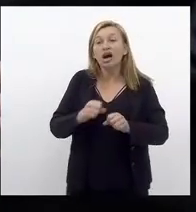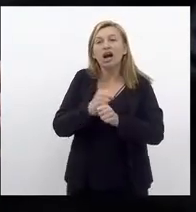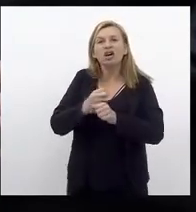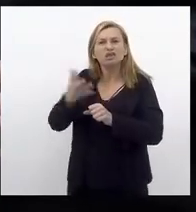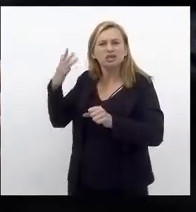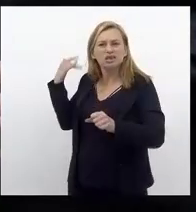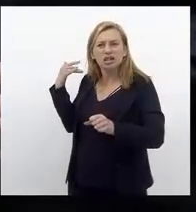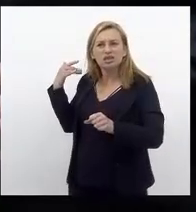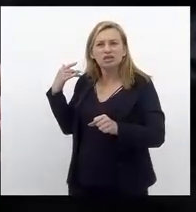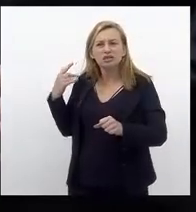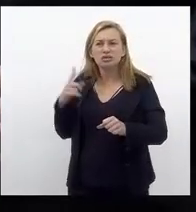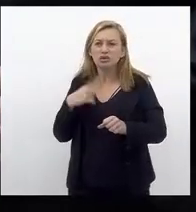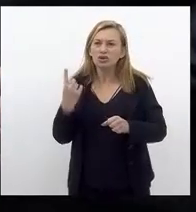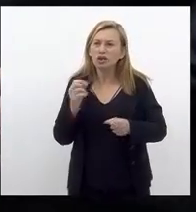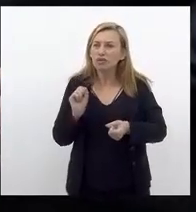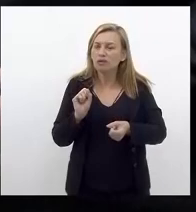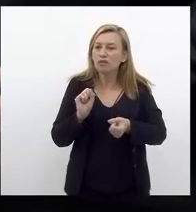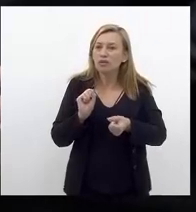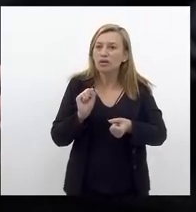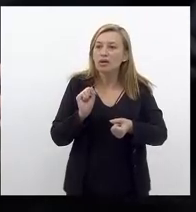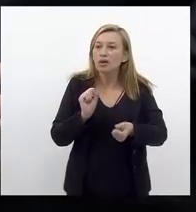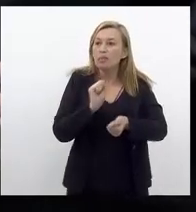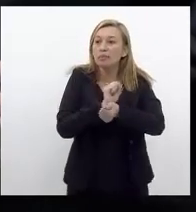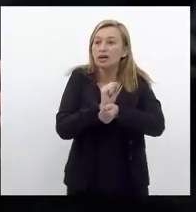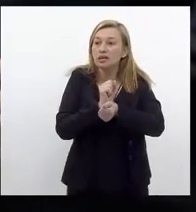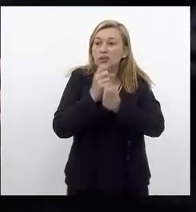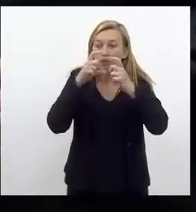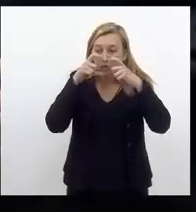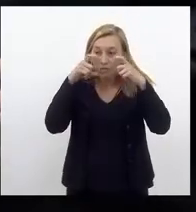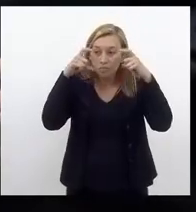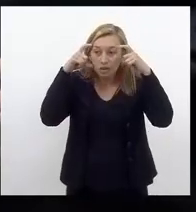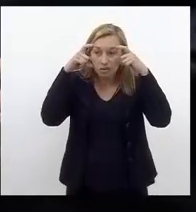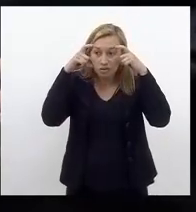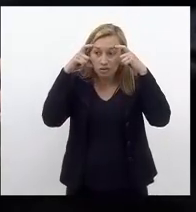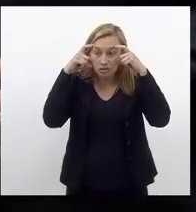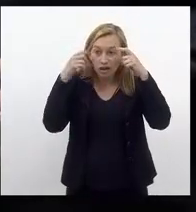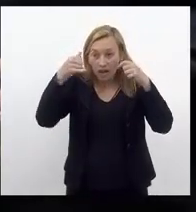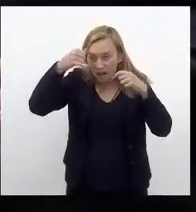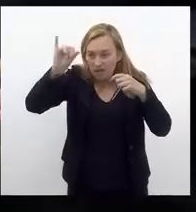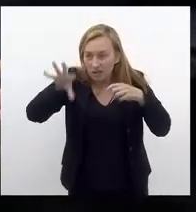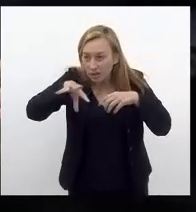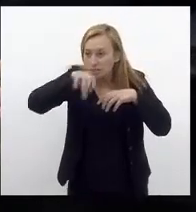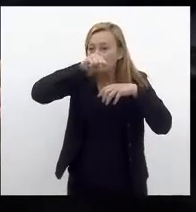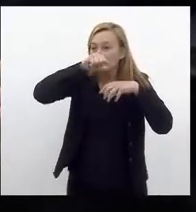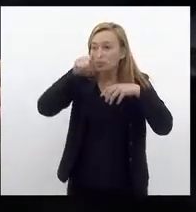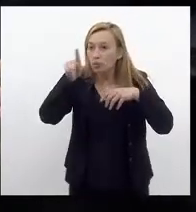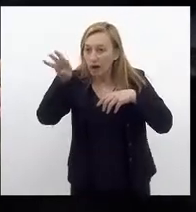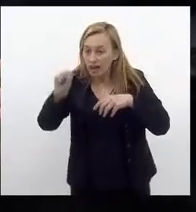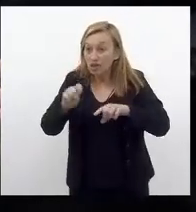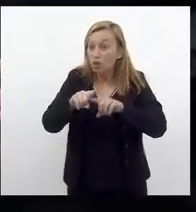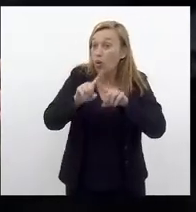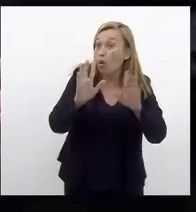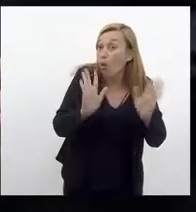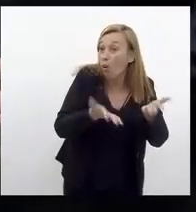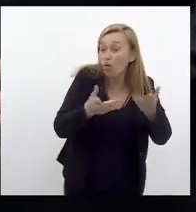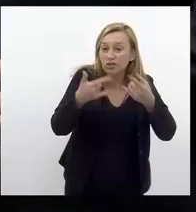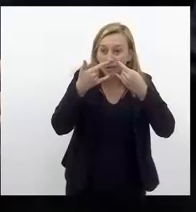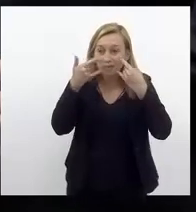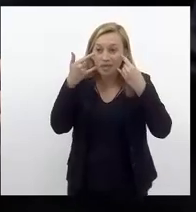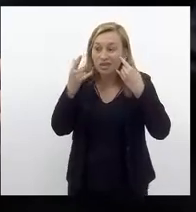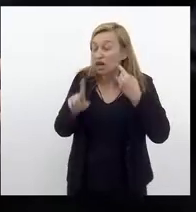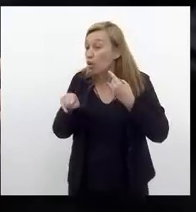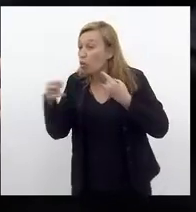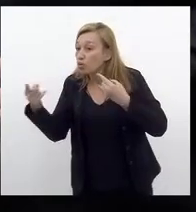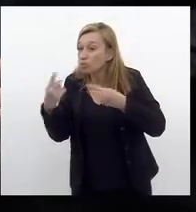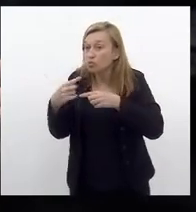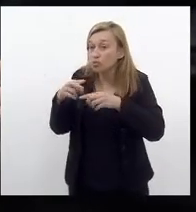nós estávamos acuados com máscaras nos rostos para evitar o cheiro de gás Hoje nossa máscara é